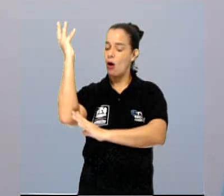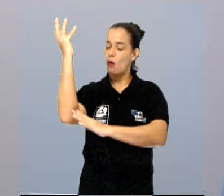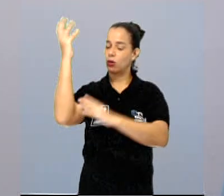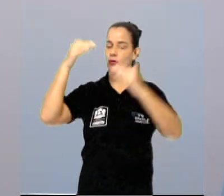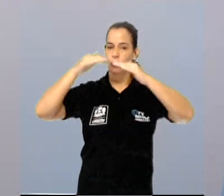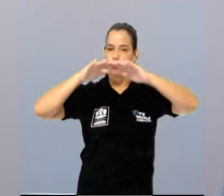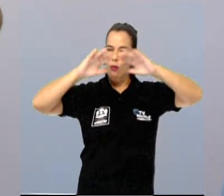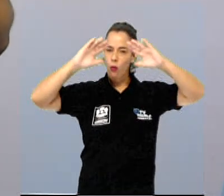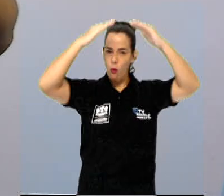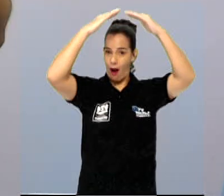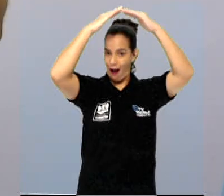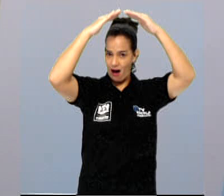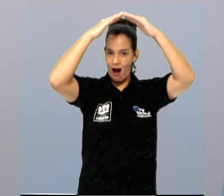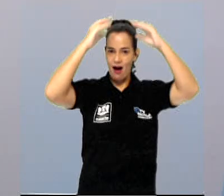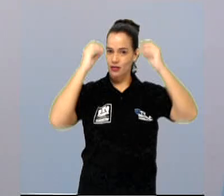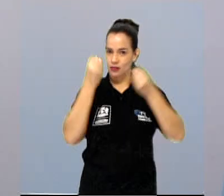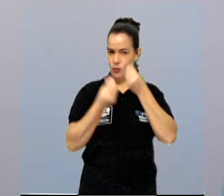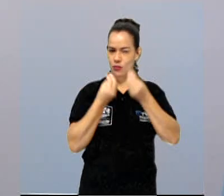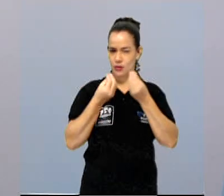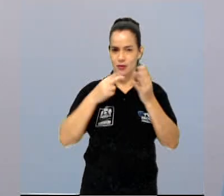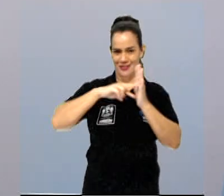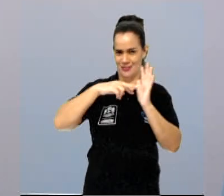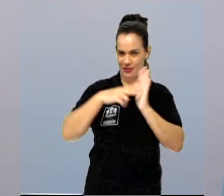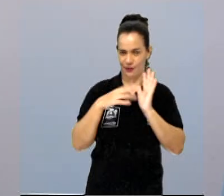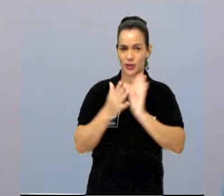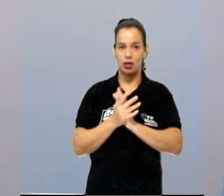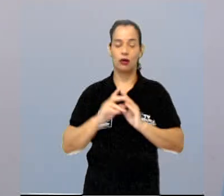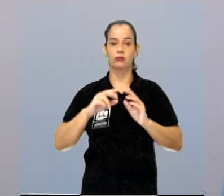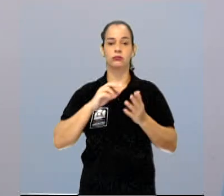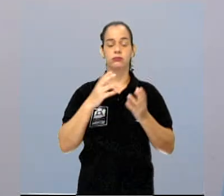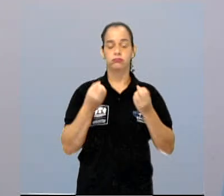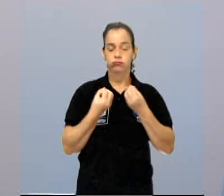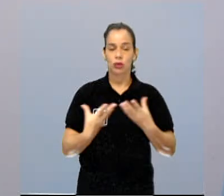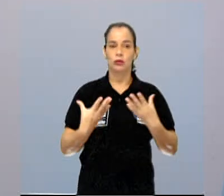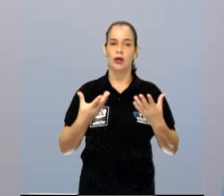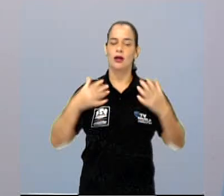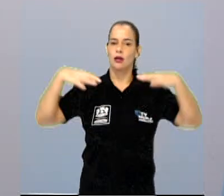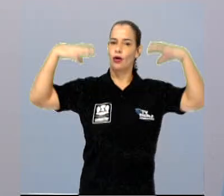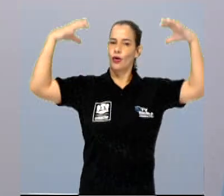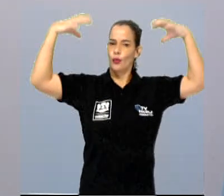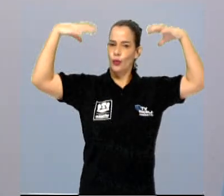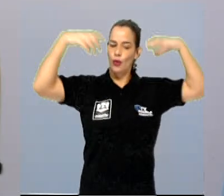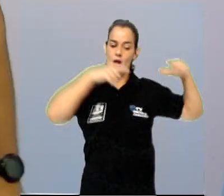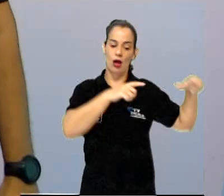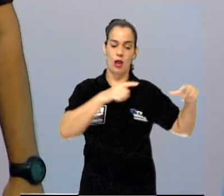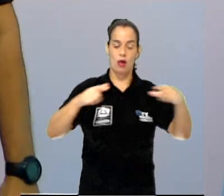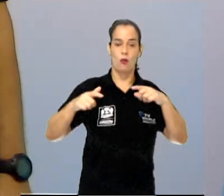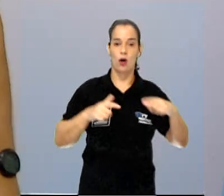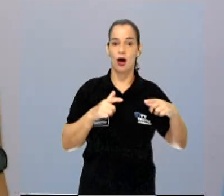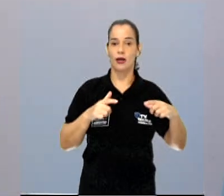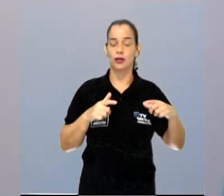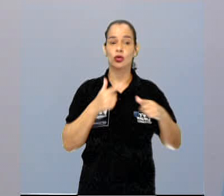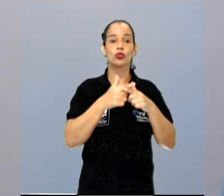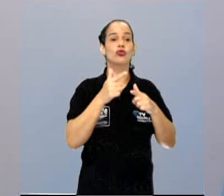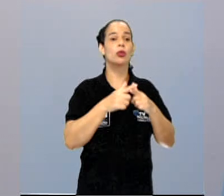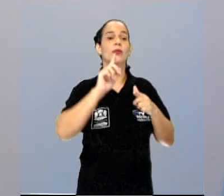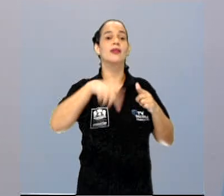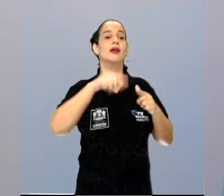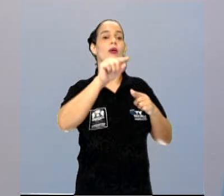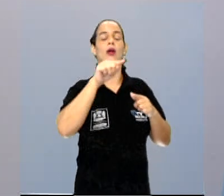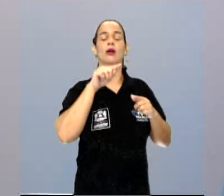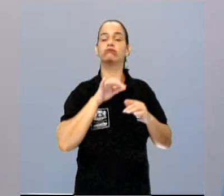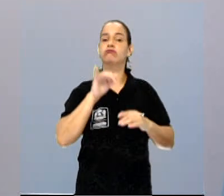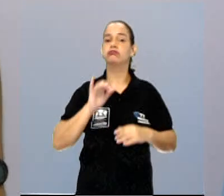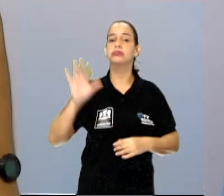o desmatamento, como boa parte das áreas de floresta estão em lugares que chove muito, um dos graves problemas será esse aí,